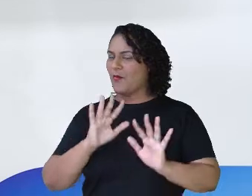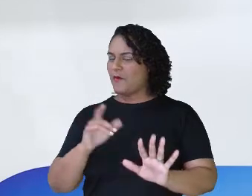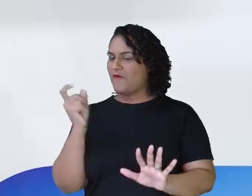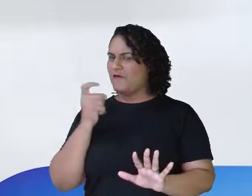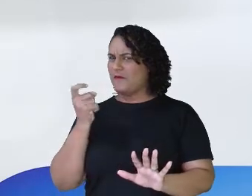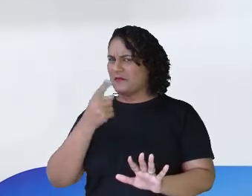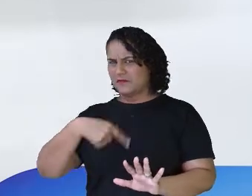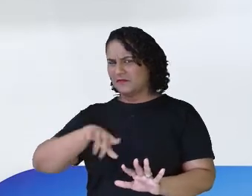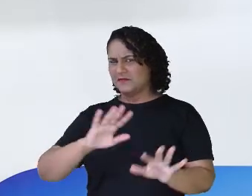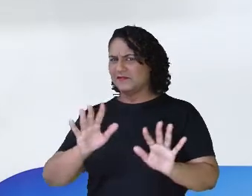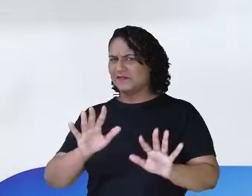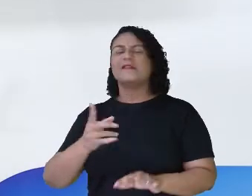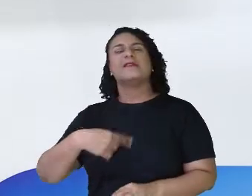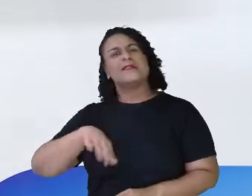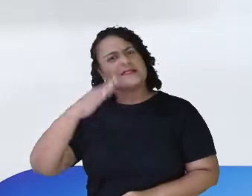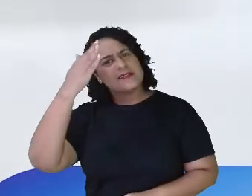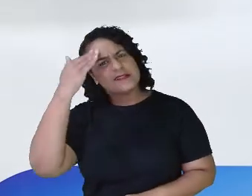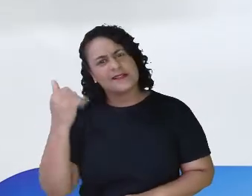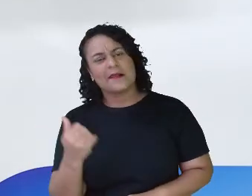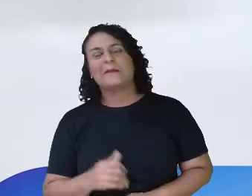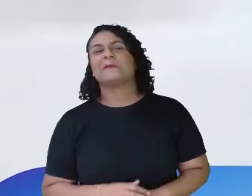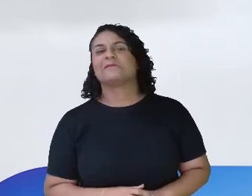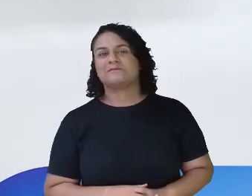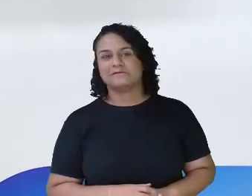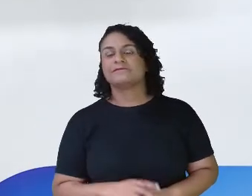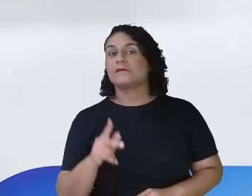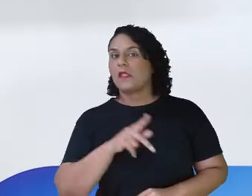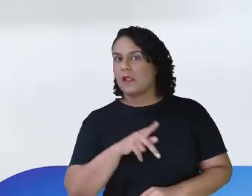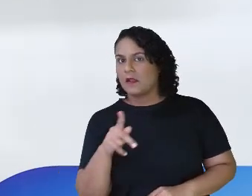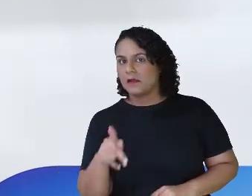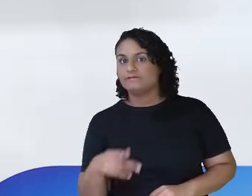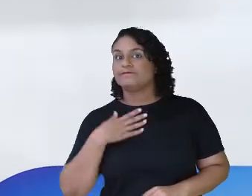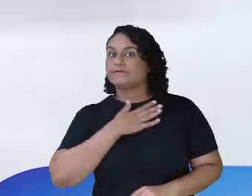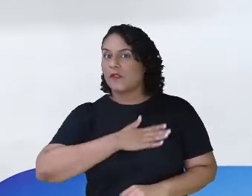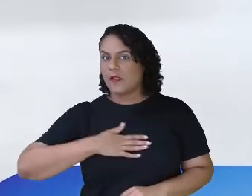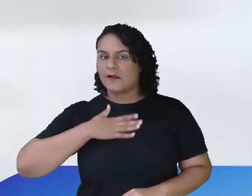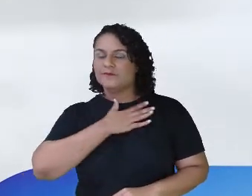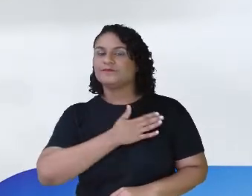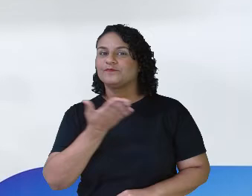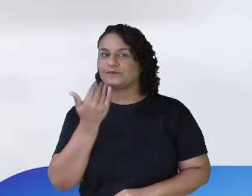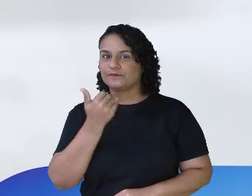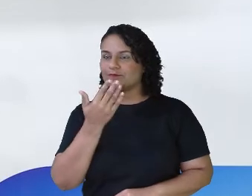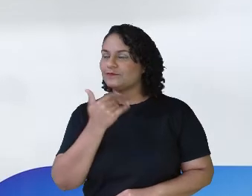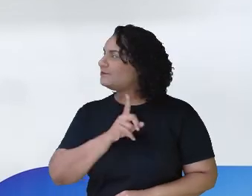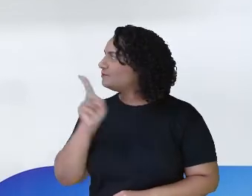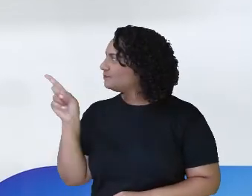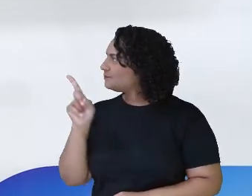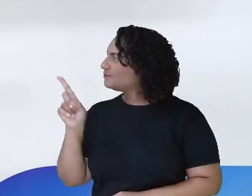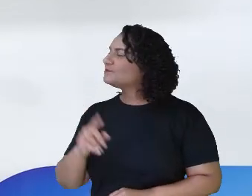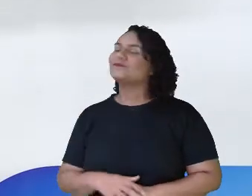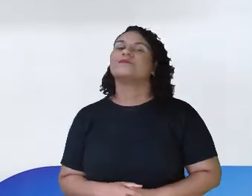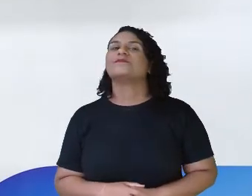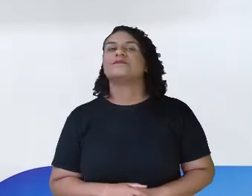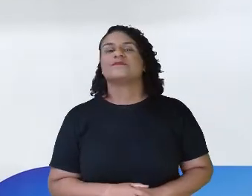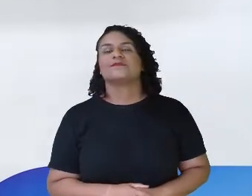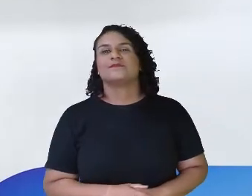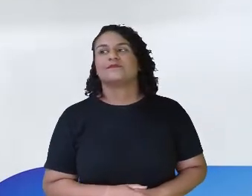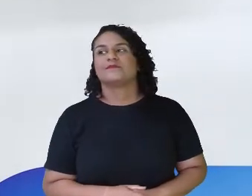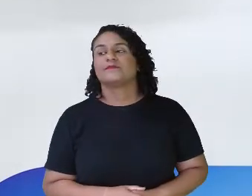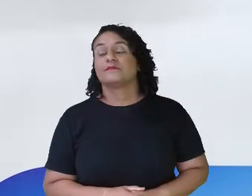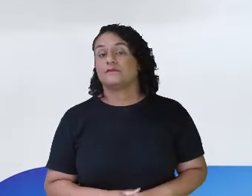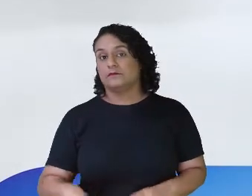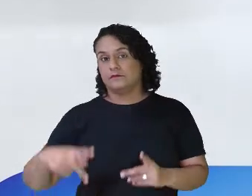vocês, né? Que vocês sabem que aqui a professora gosta muito, né, de dar esses exemplos.